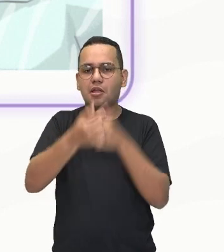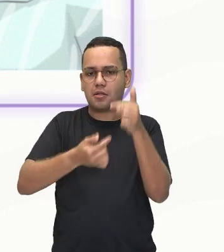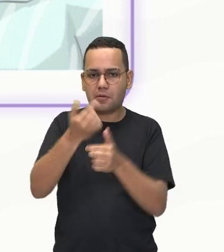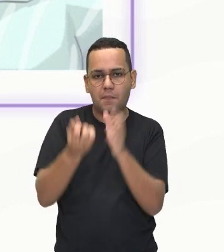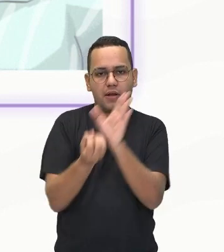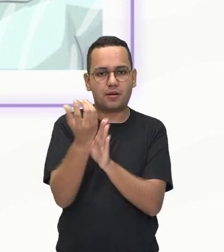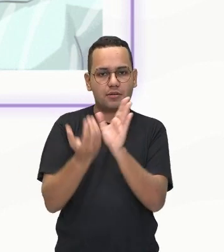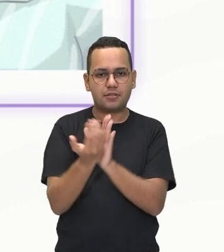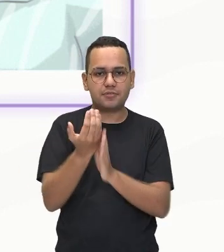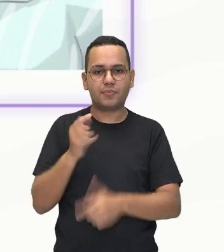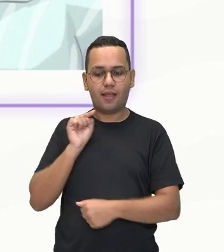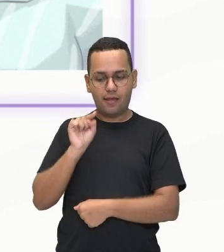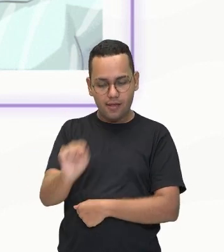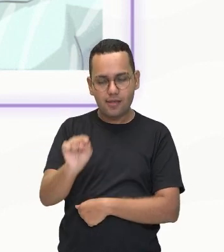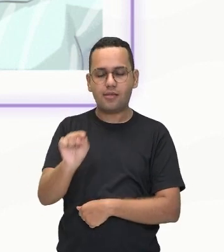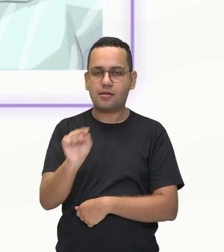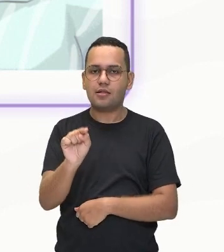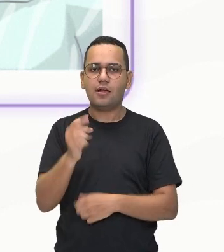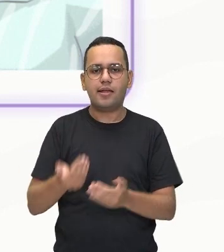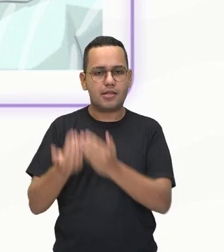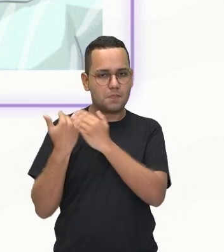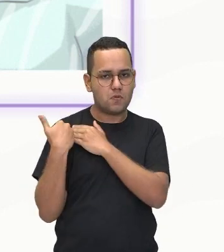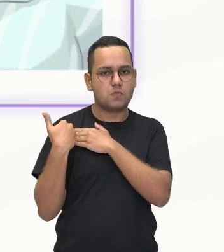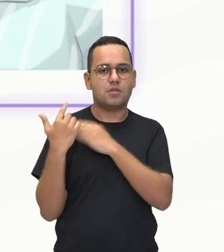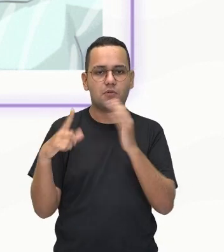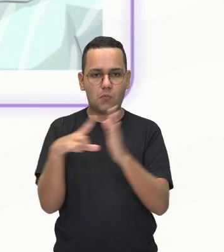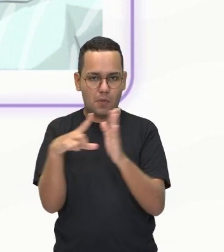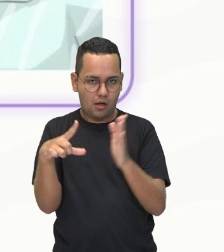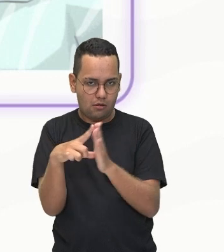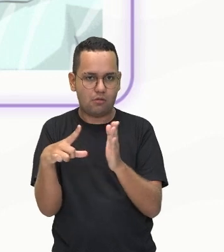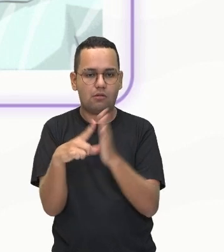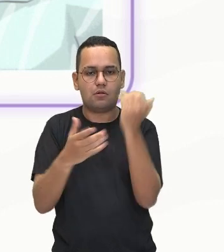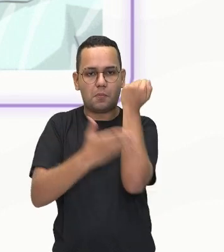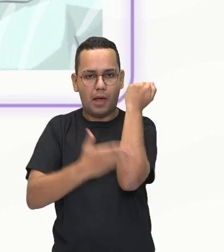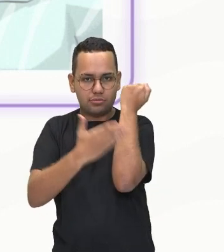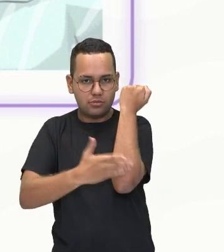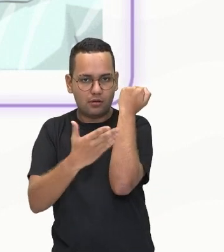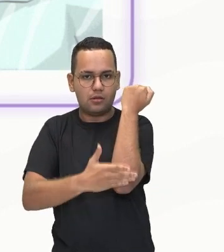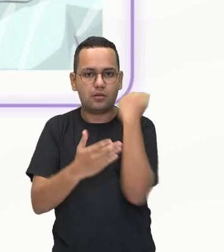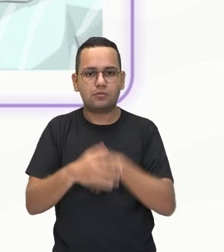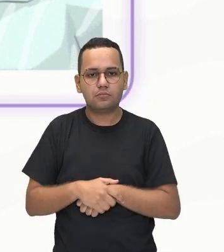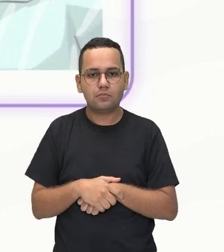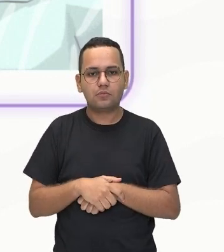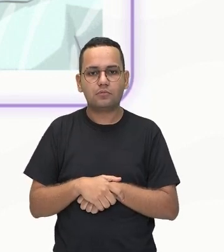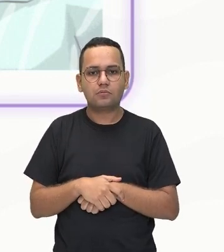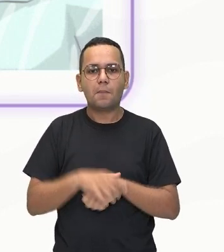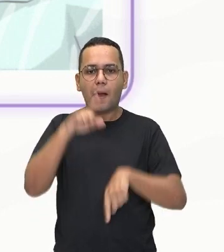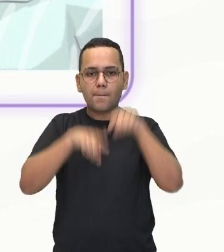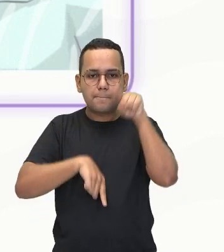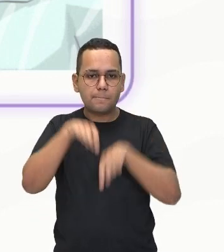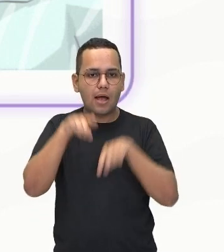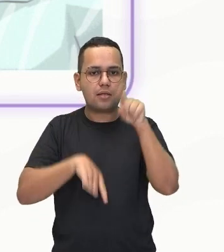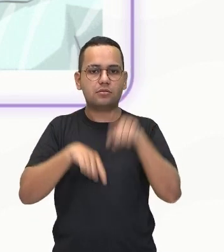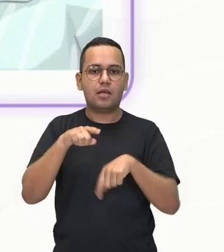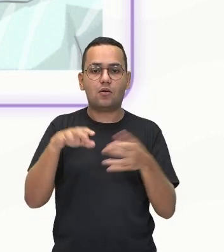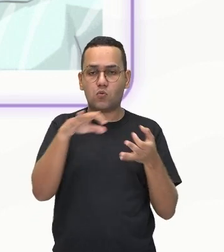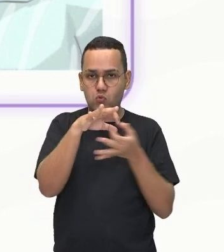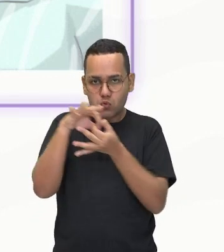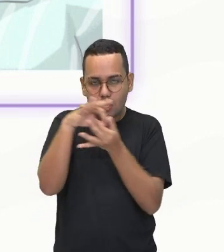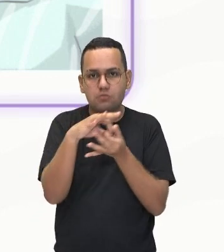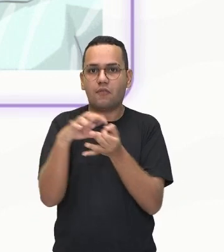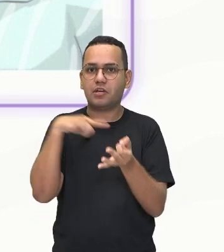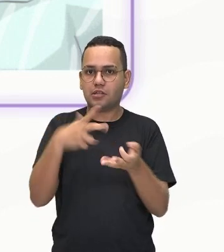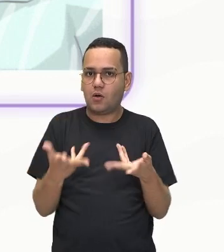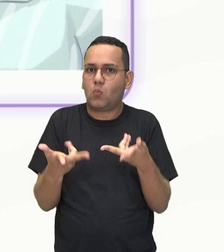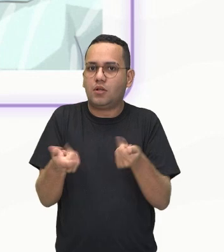proprietária da Marcenaria Sustentável, criou uma loja online que reutiliza madeira para fazer móveis sustentáveis de qualidade. Olha só a ideia